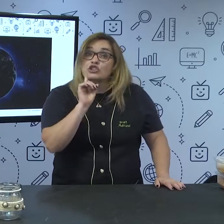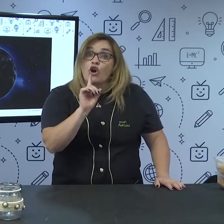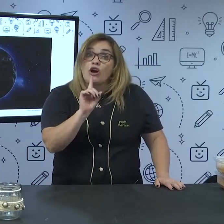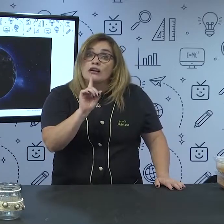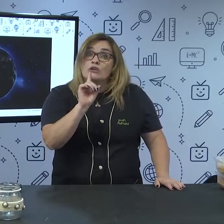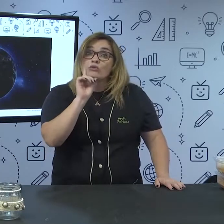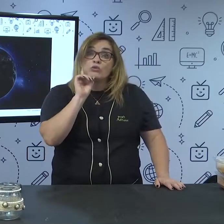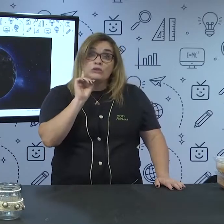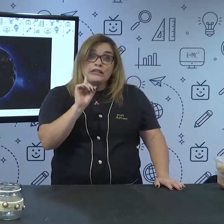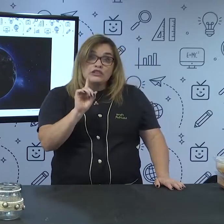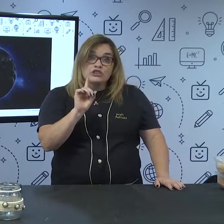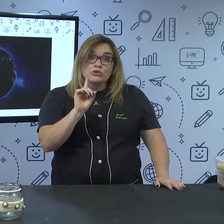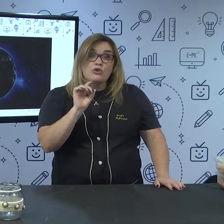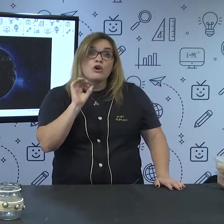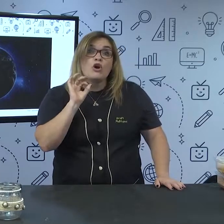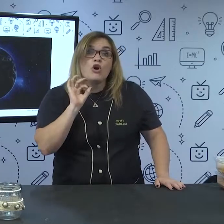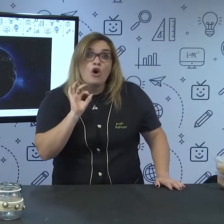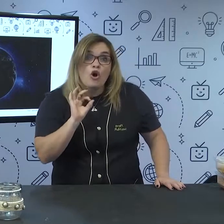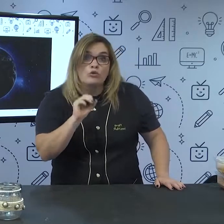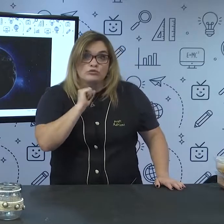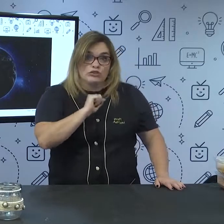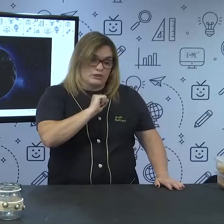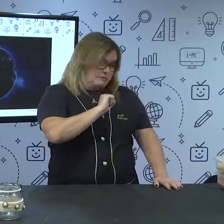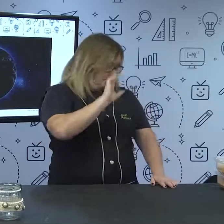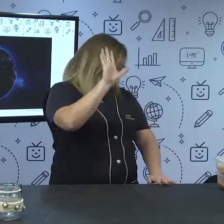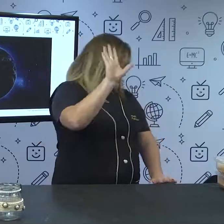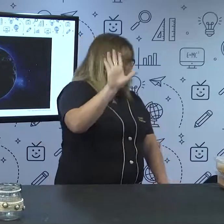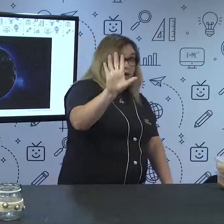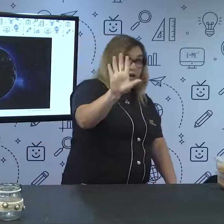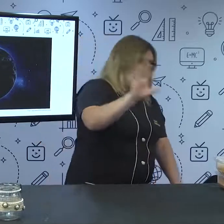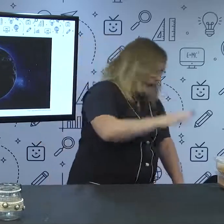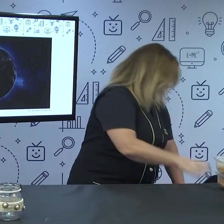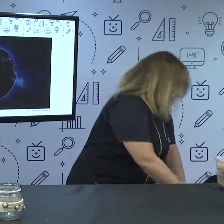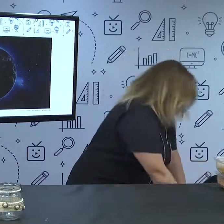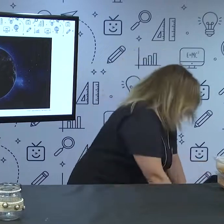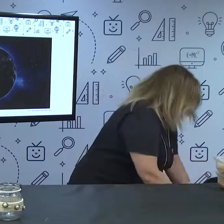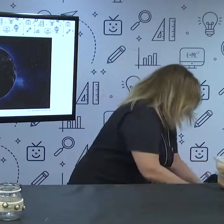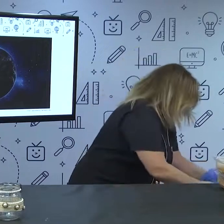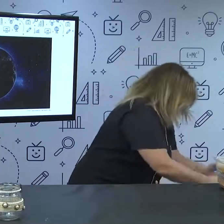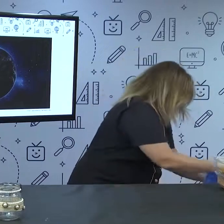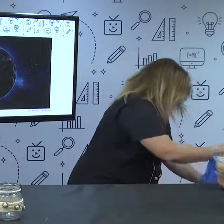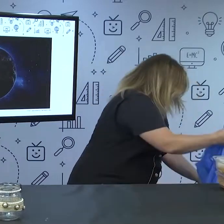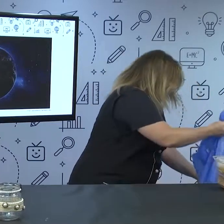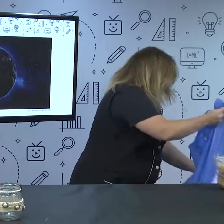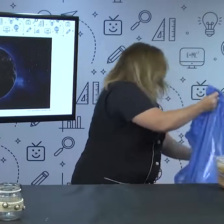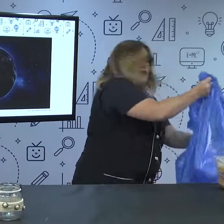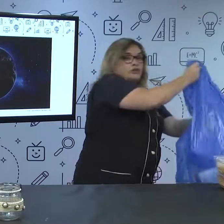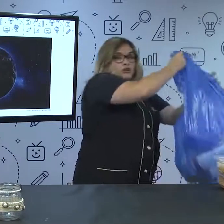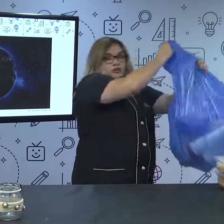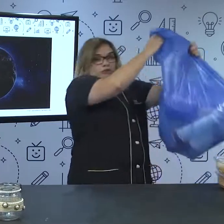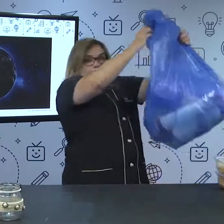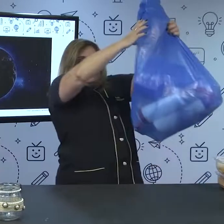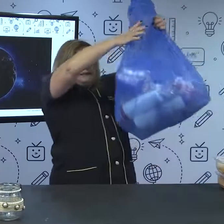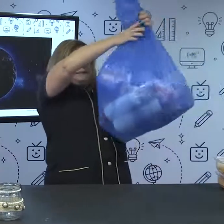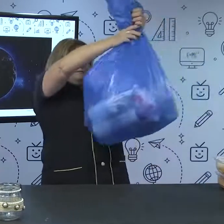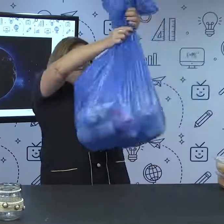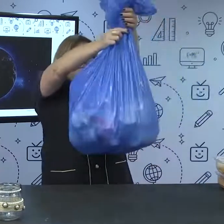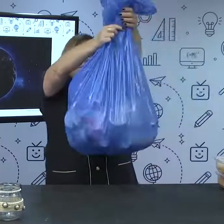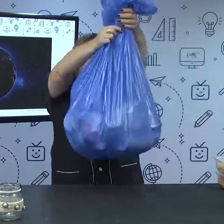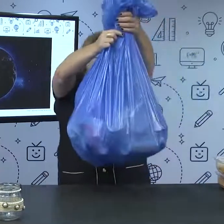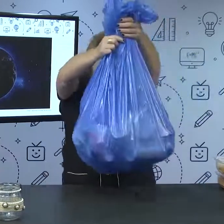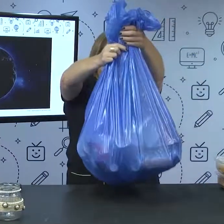vocês jogam o lixo onde? Espera lá. Olha o que eu trouxe